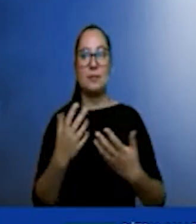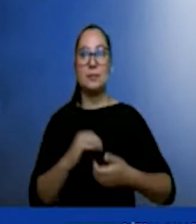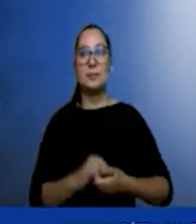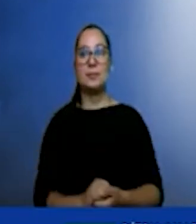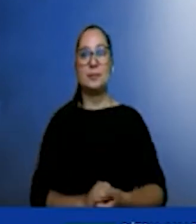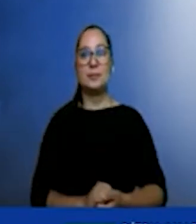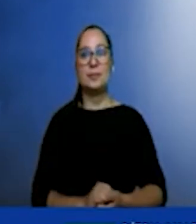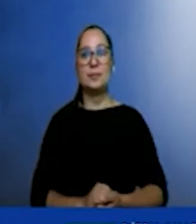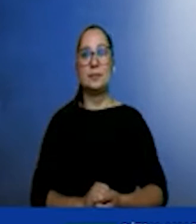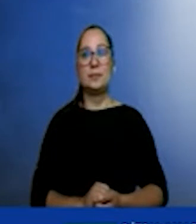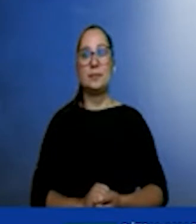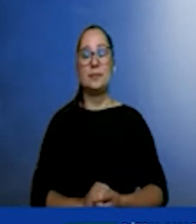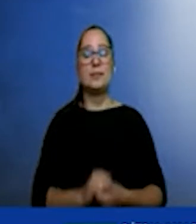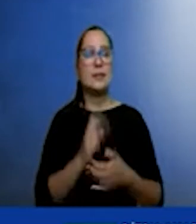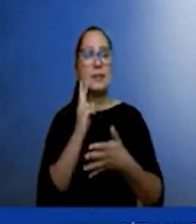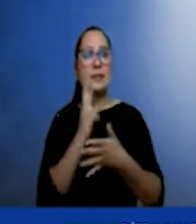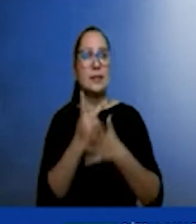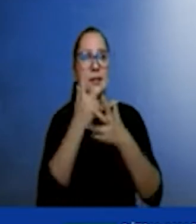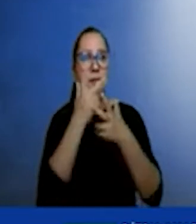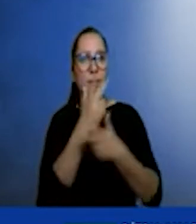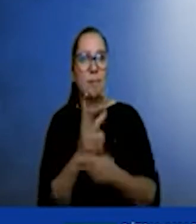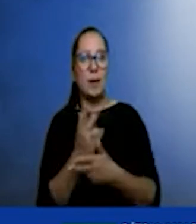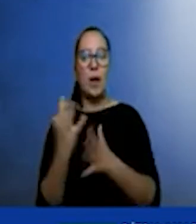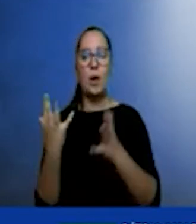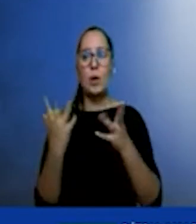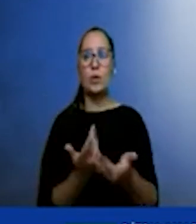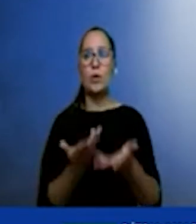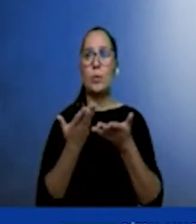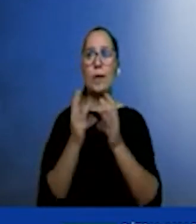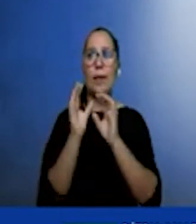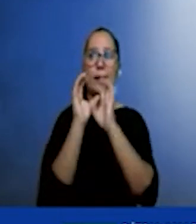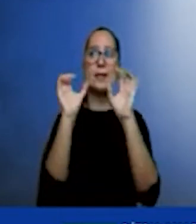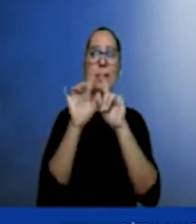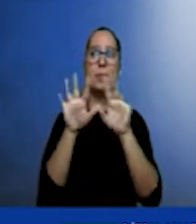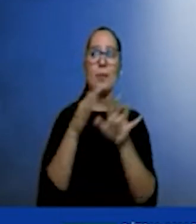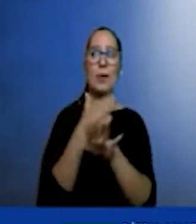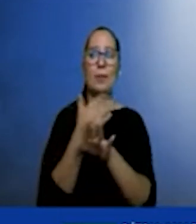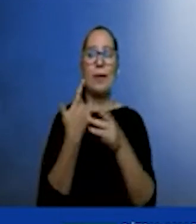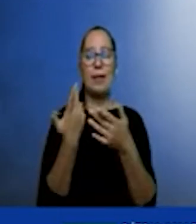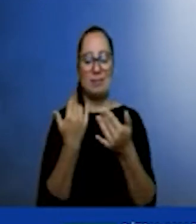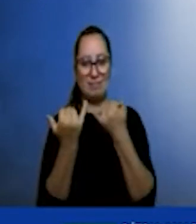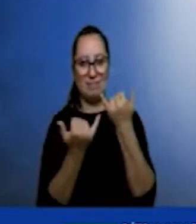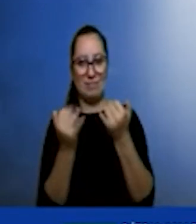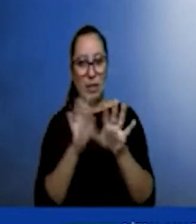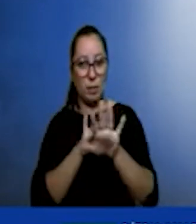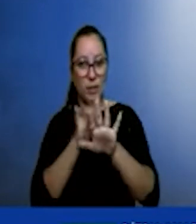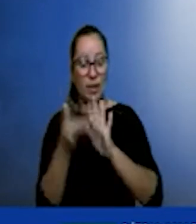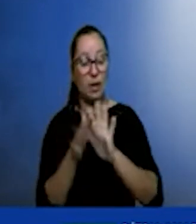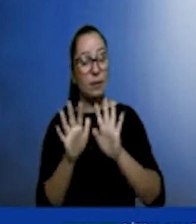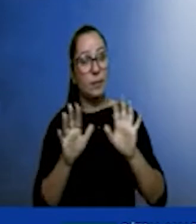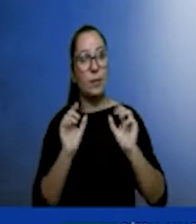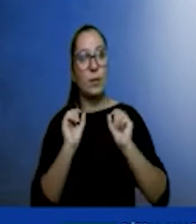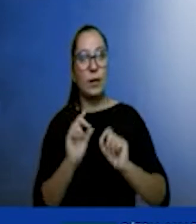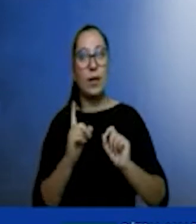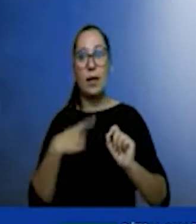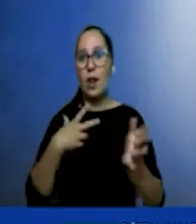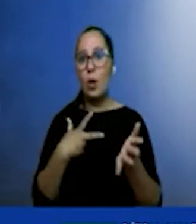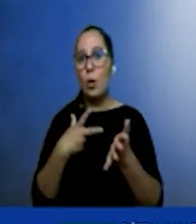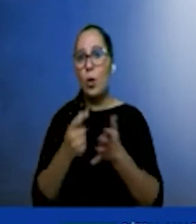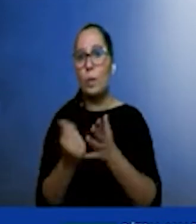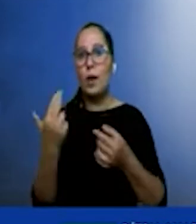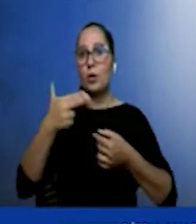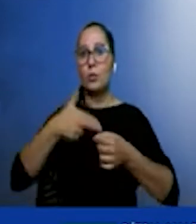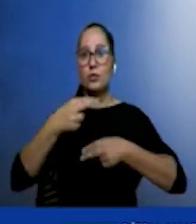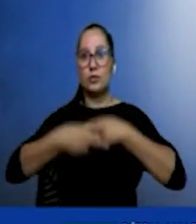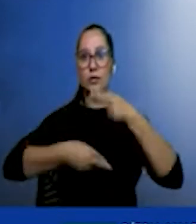história, né? Todo mundo quer ir para o céu, mas ninguém quer morrer. Então, a gente fala assim, tá bom, eu quero comprar o combustível renovável. Ah, mas ele